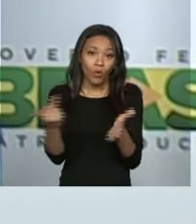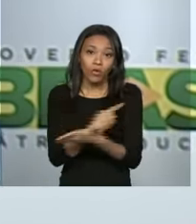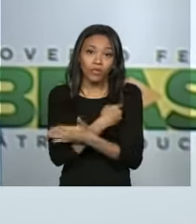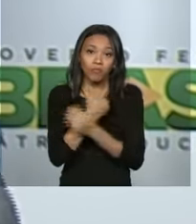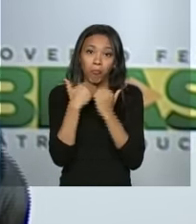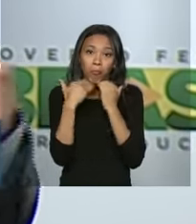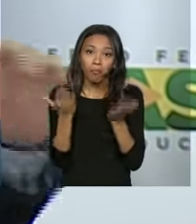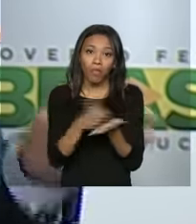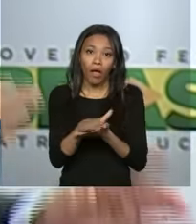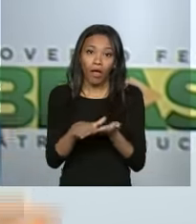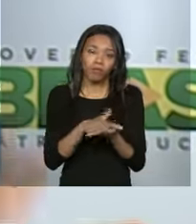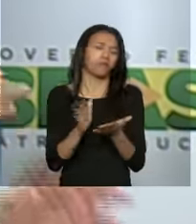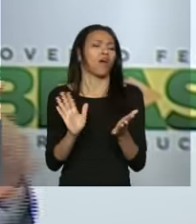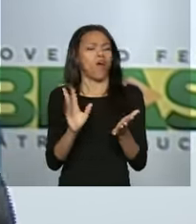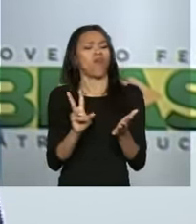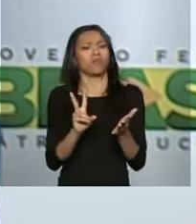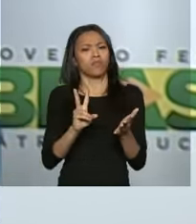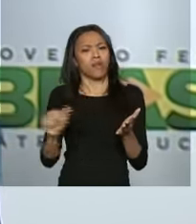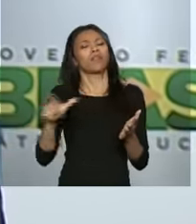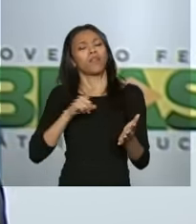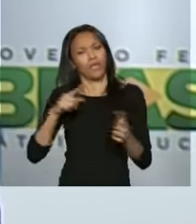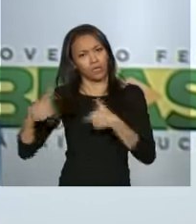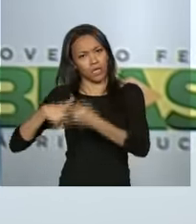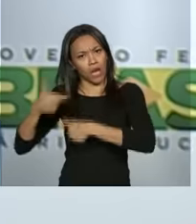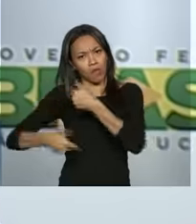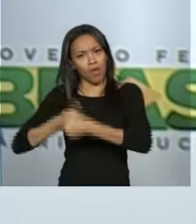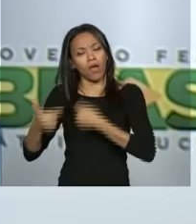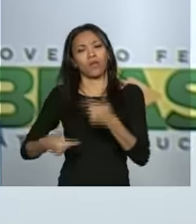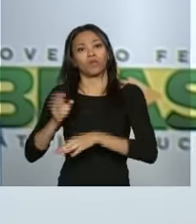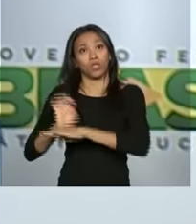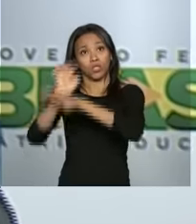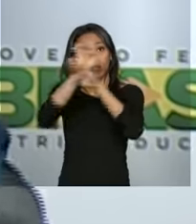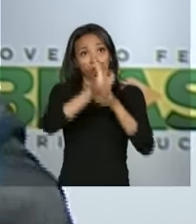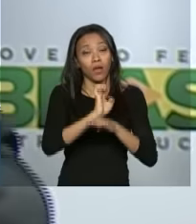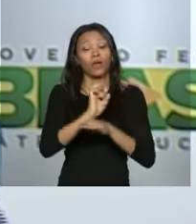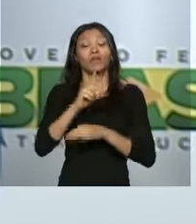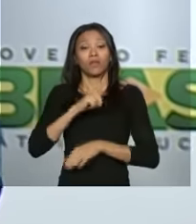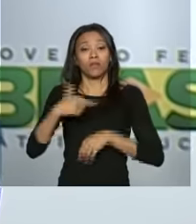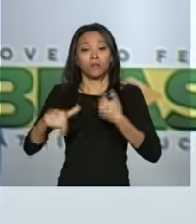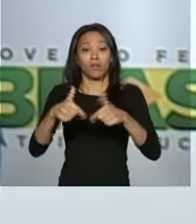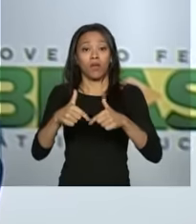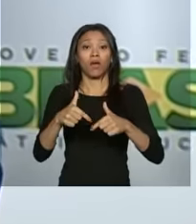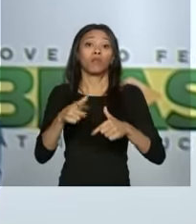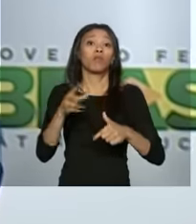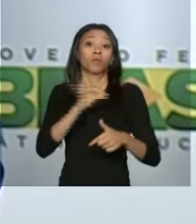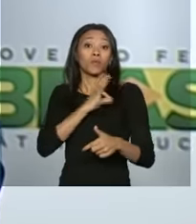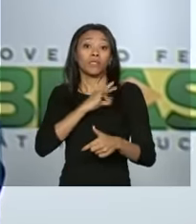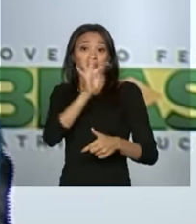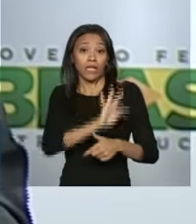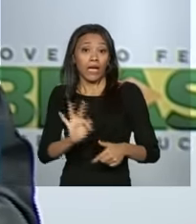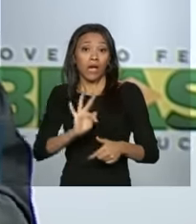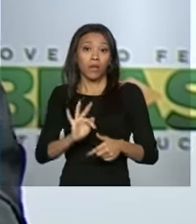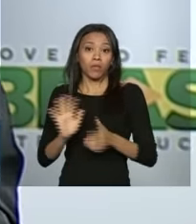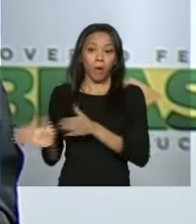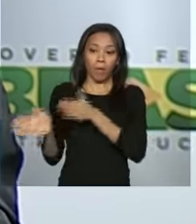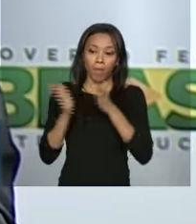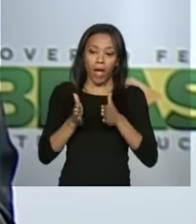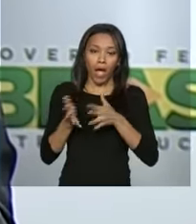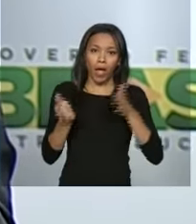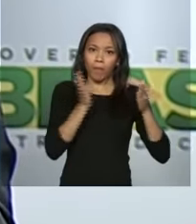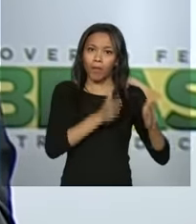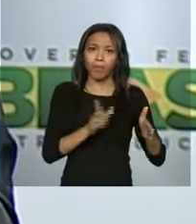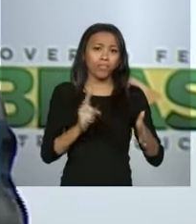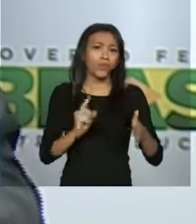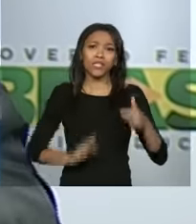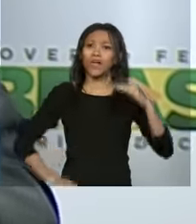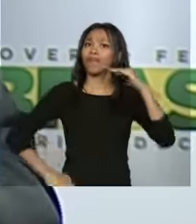Público em vários estados há o trabalho da polícia federal do próprio CAD quer dizer quer dizer e é e e é uma situação que ela chegou no limite